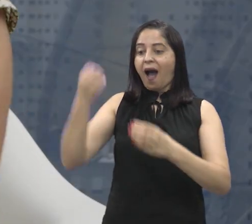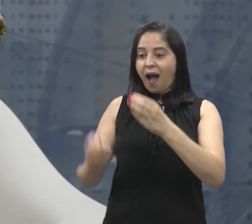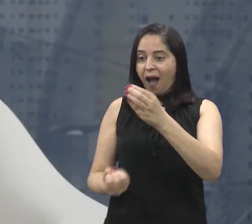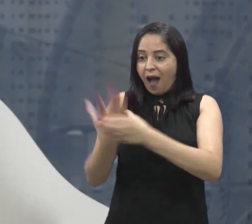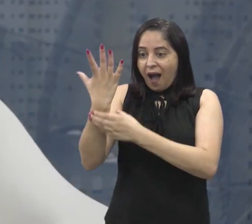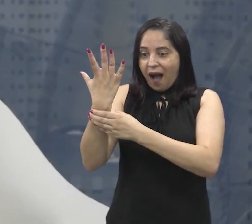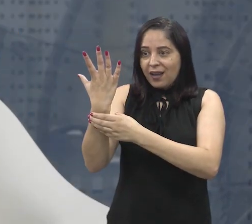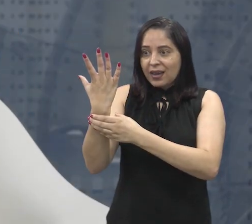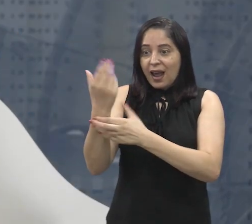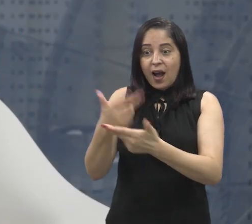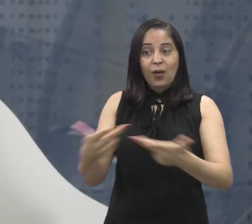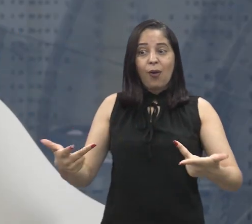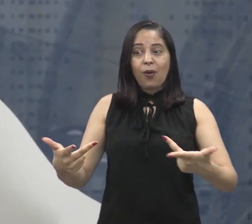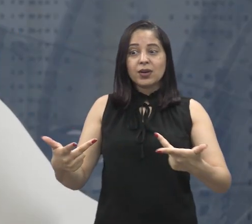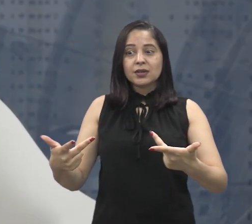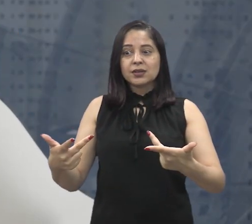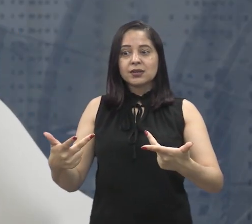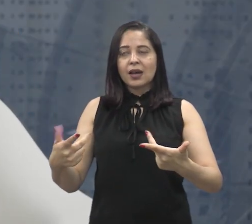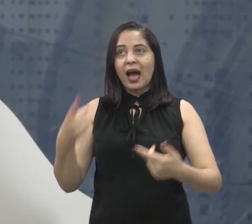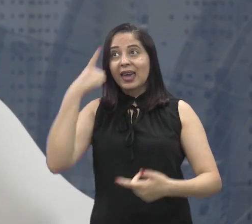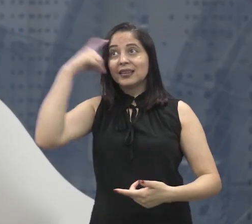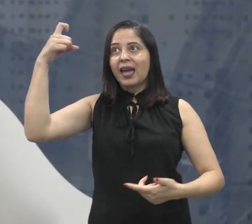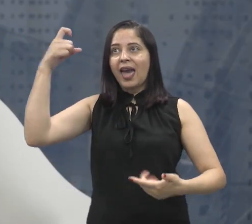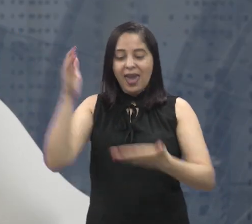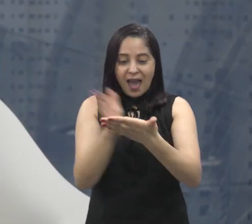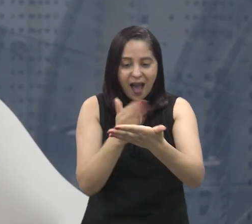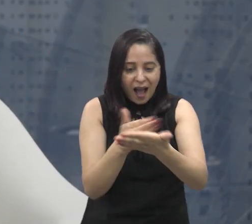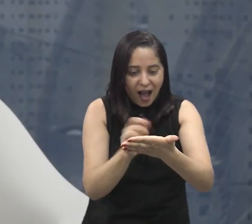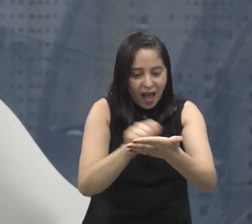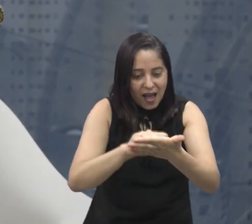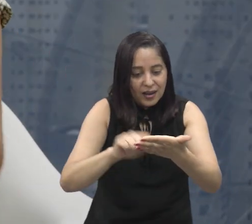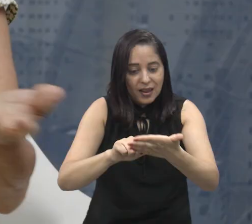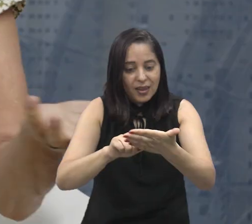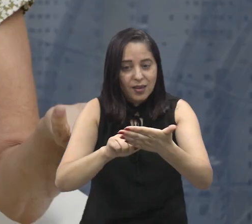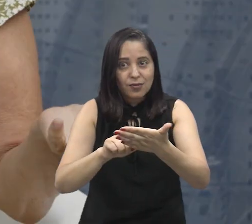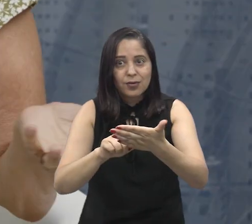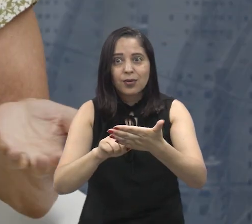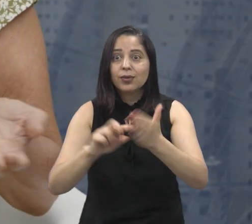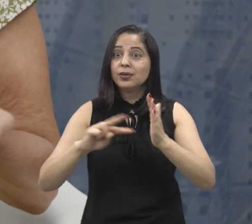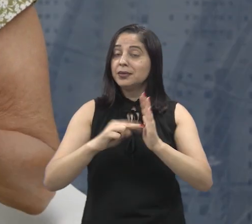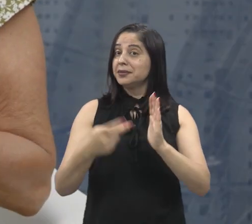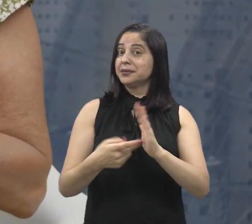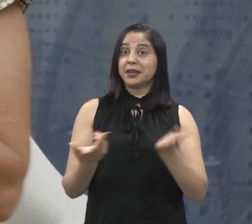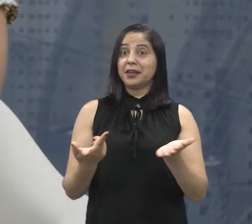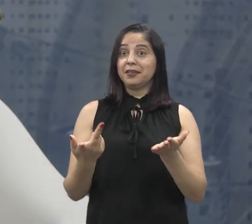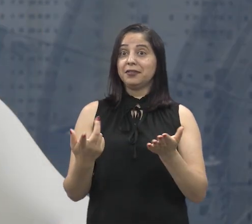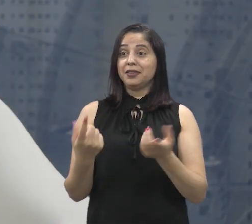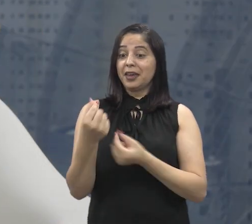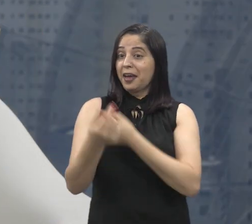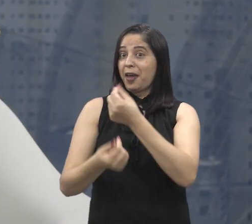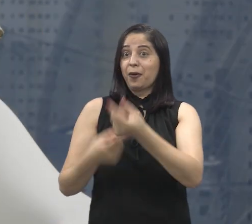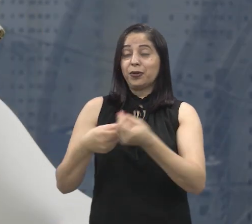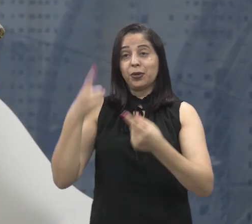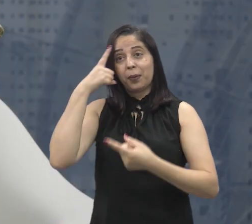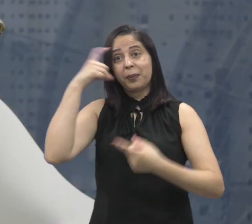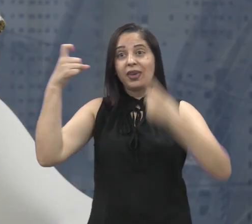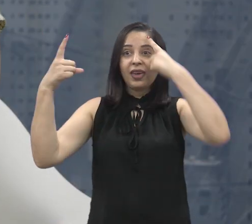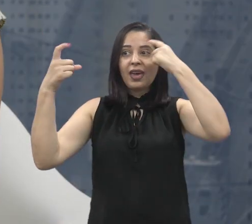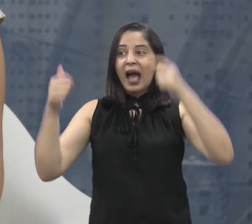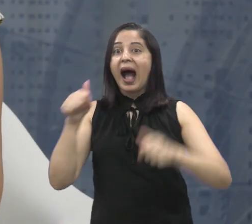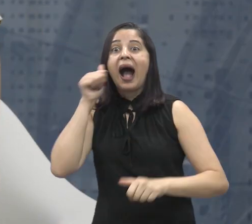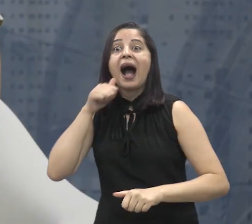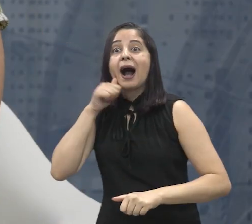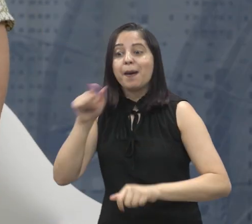uma música, um livro. Isso é economia criativa, uma figureira. As figureiras do Vale do Paraíba, que fazem essa figura de